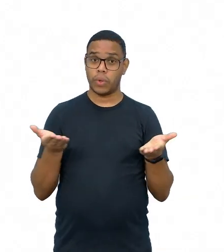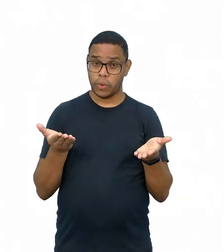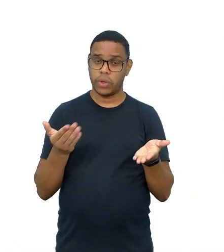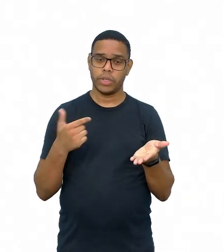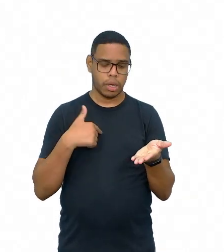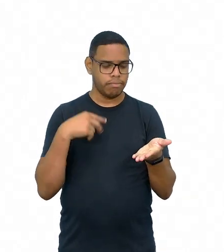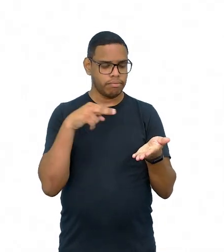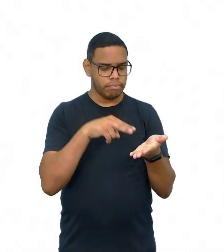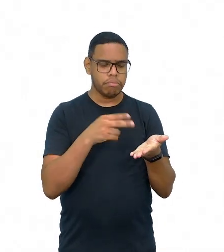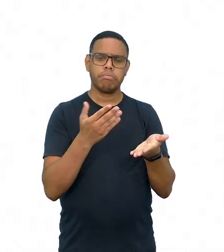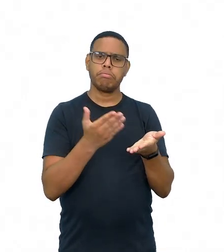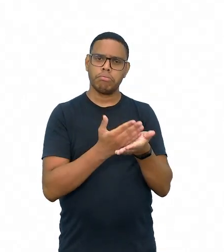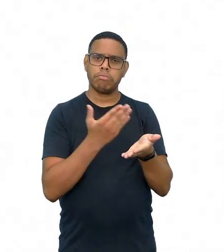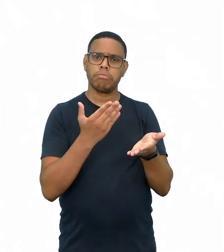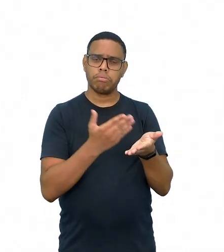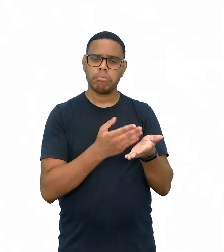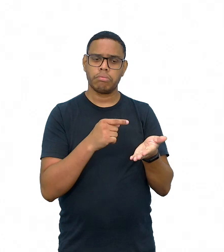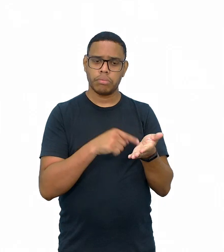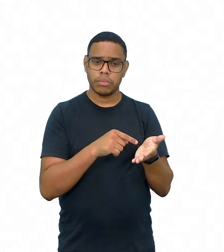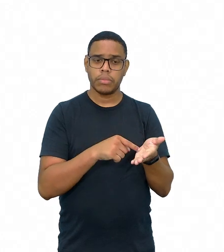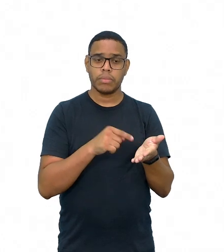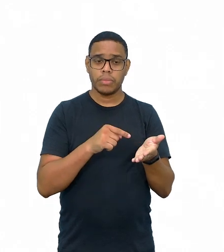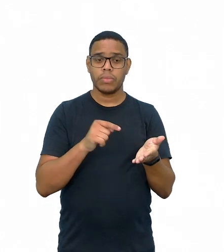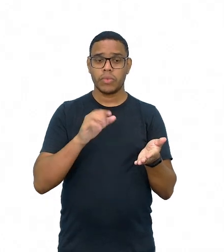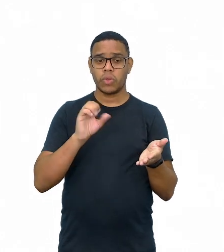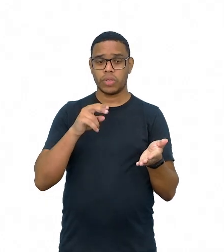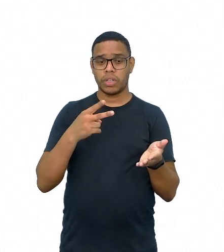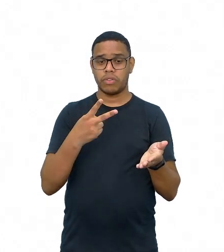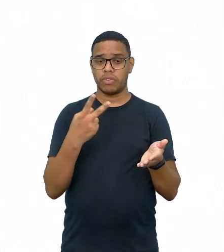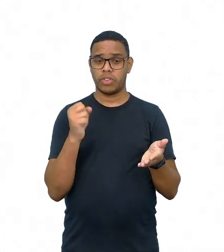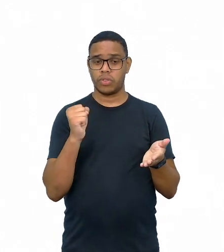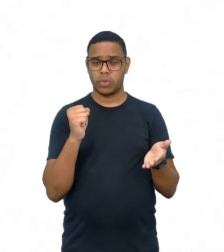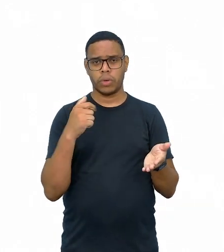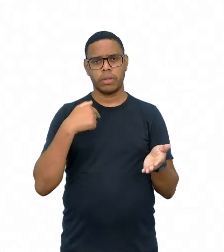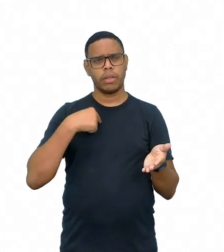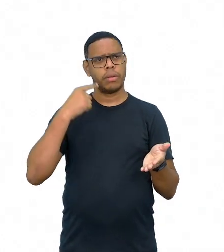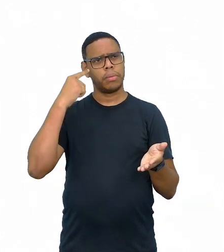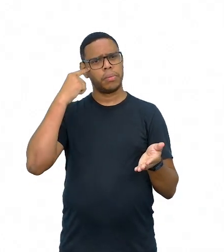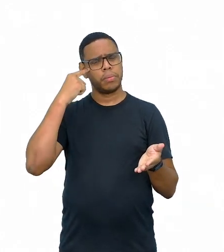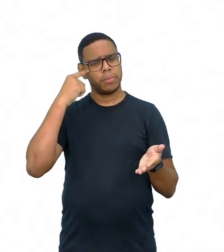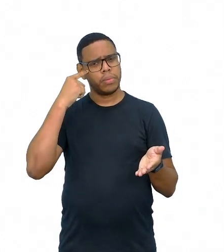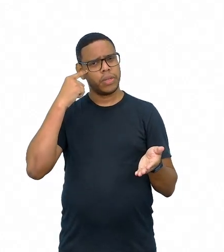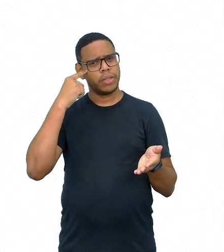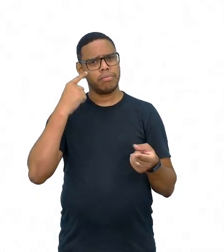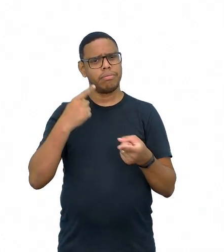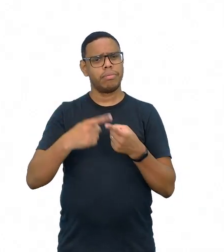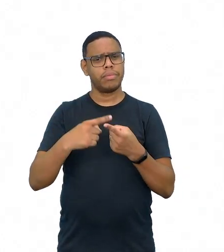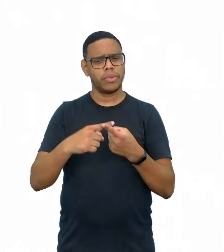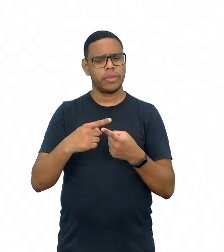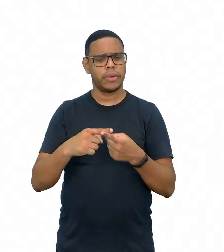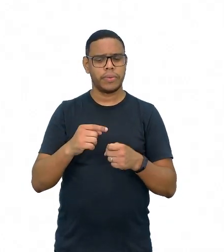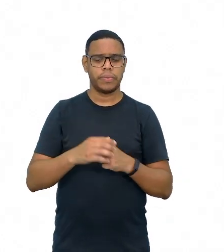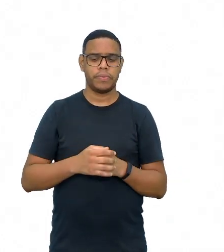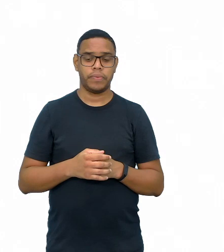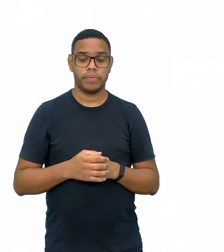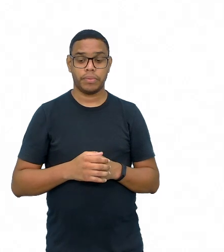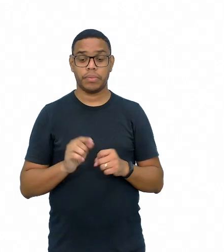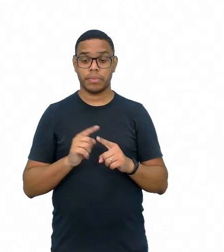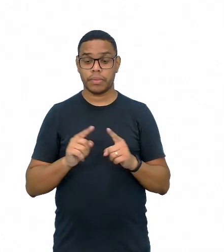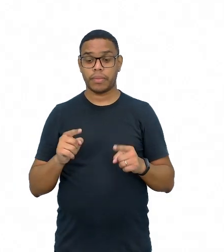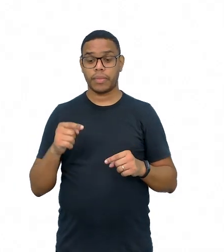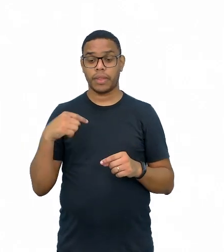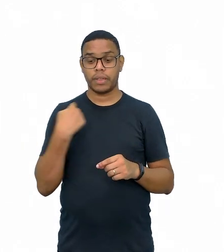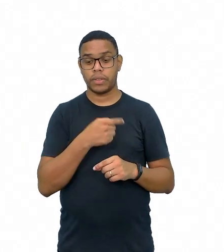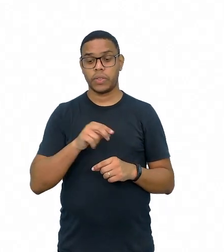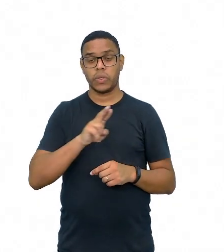olhando aqui, né, ele colocou aqui o cosseno de 28. Eu fiquei pensando, né, o porquê, né, mas aqui a gente